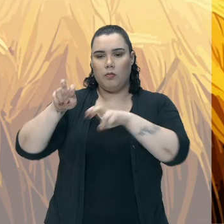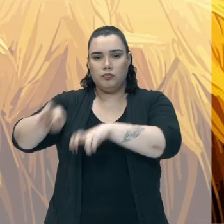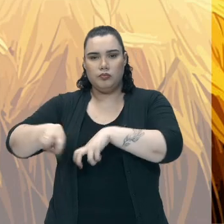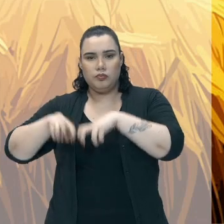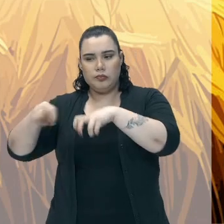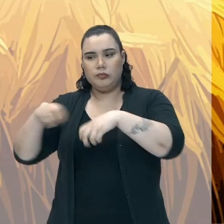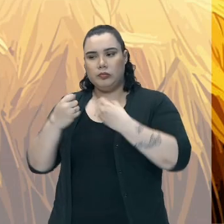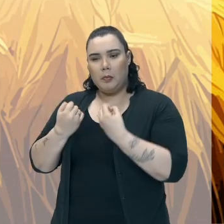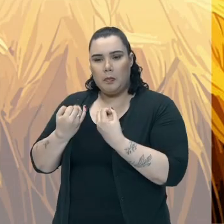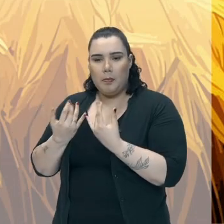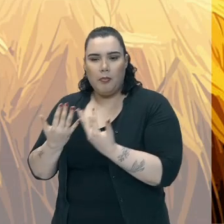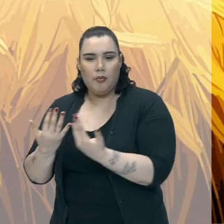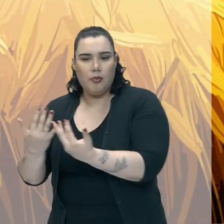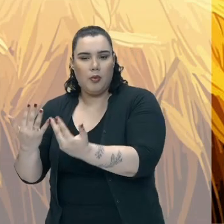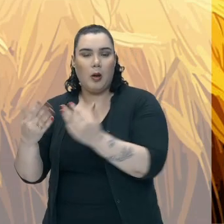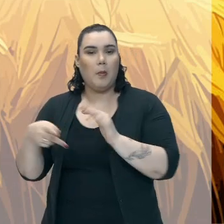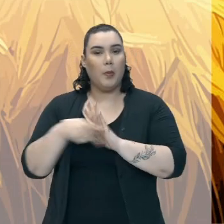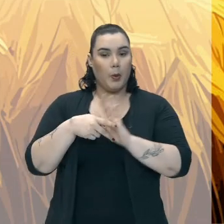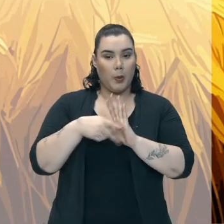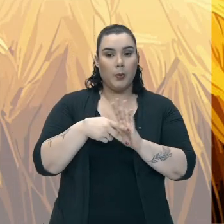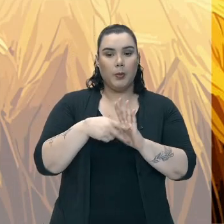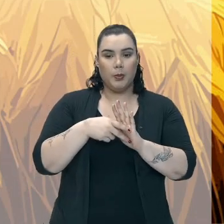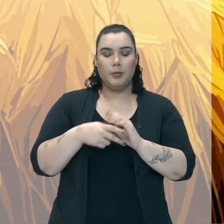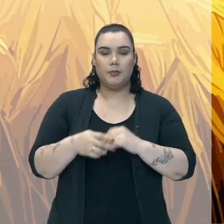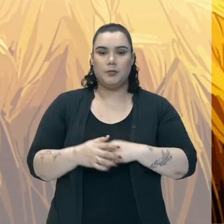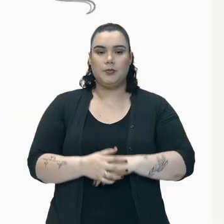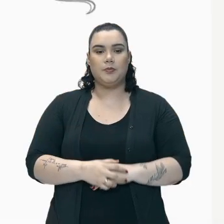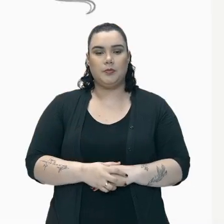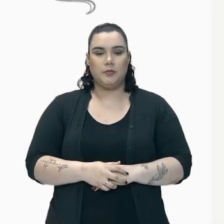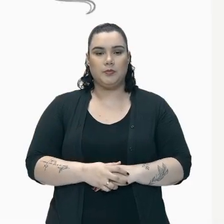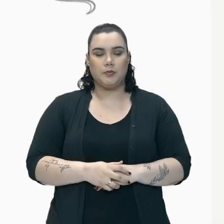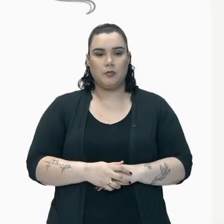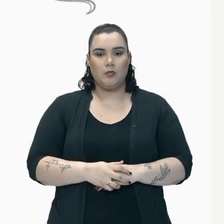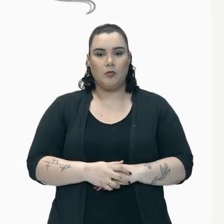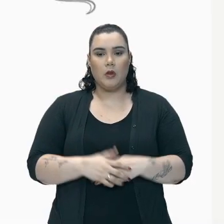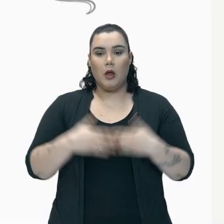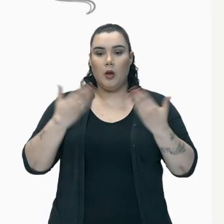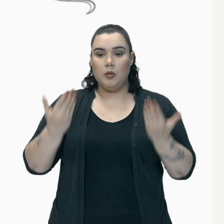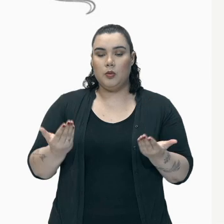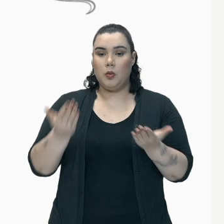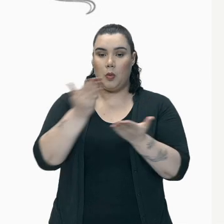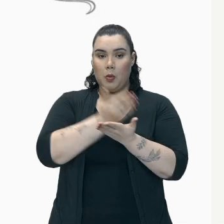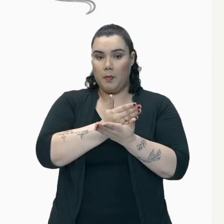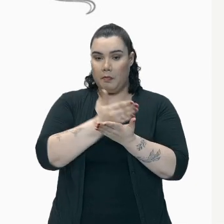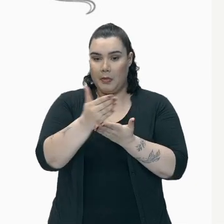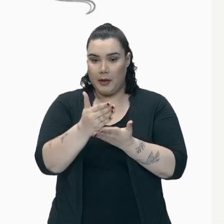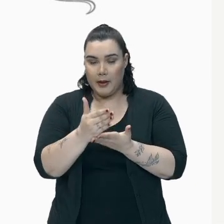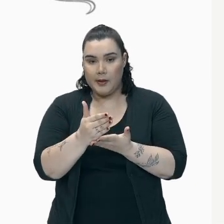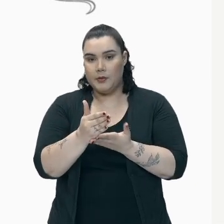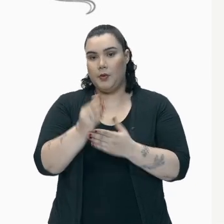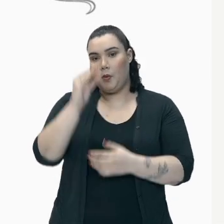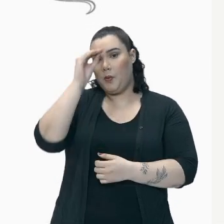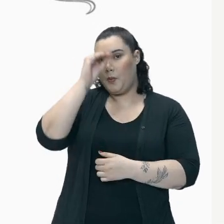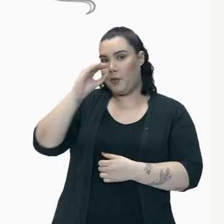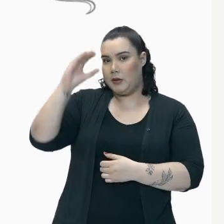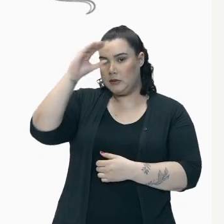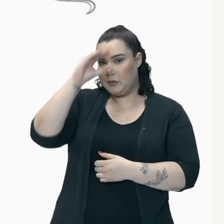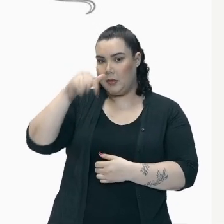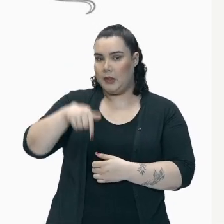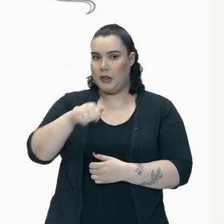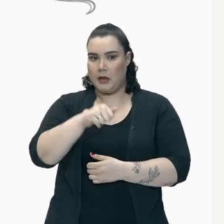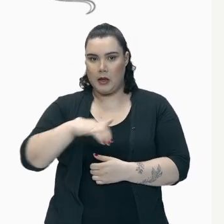da agricultura. Muito bem, pessoal. No início, o conhecimento